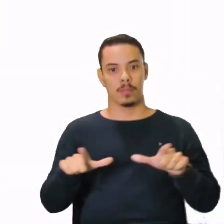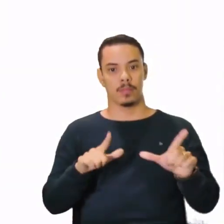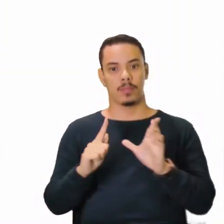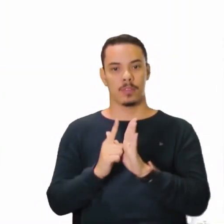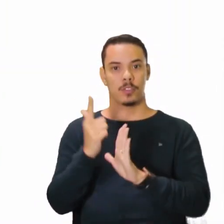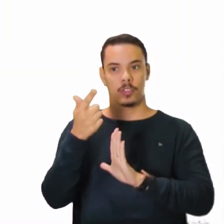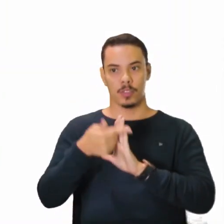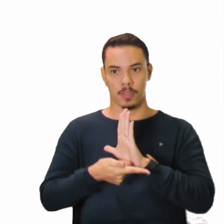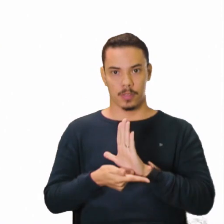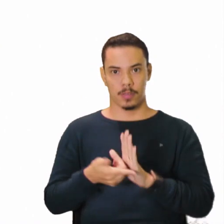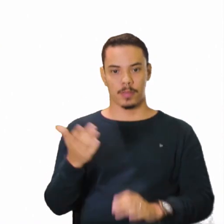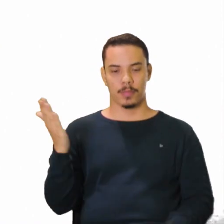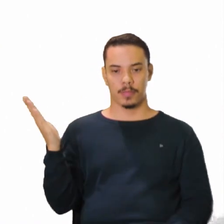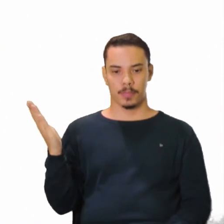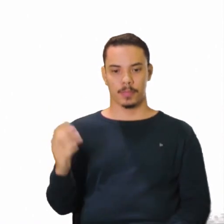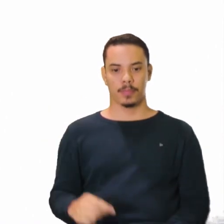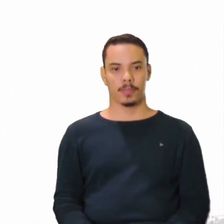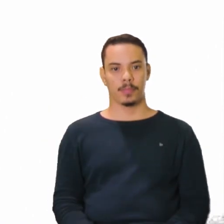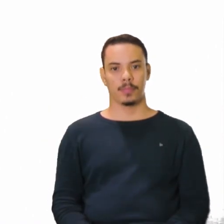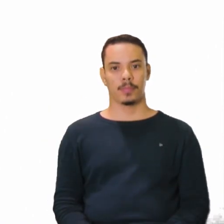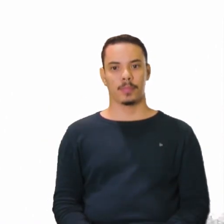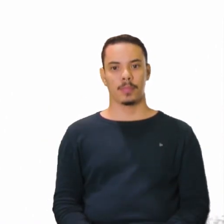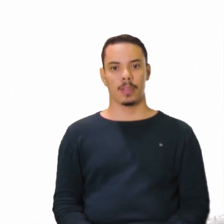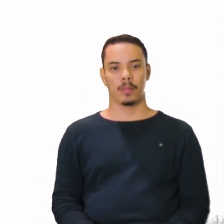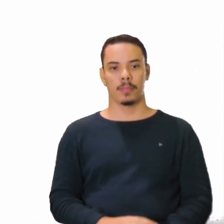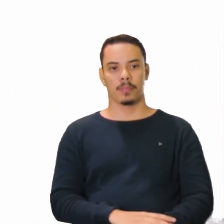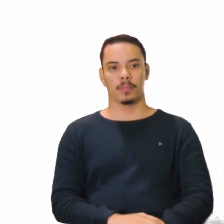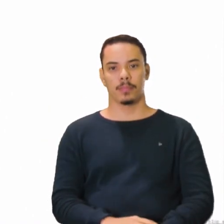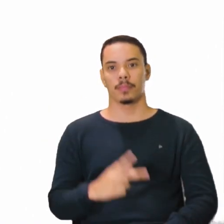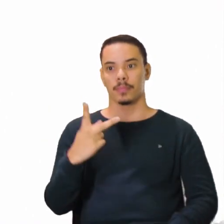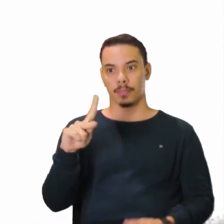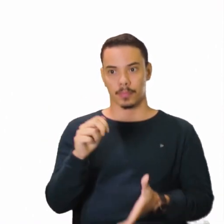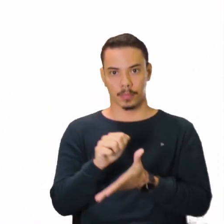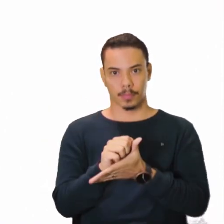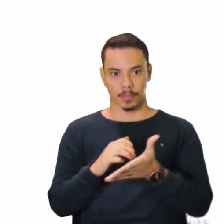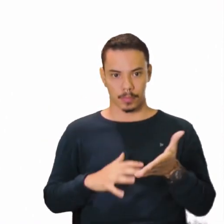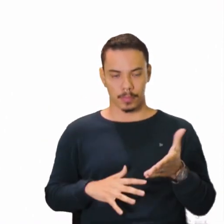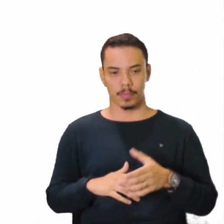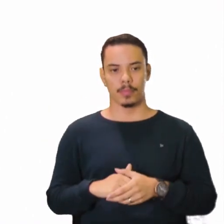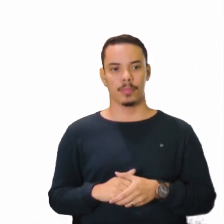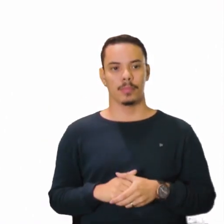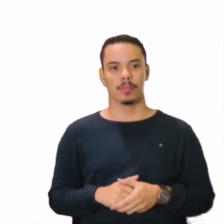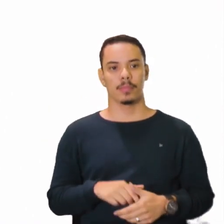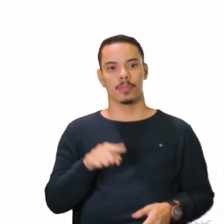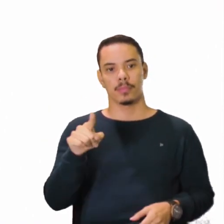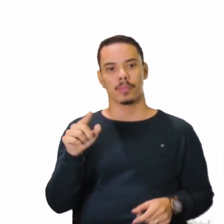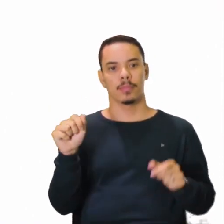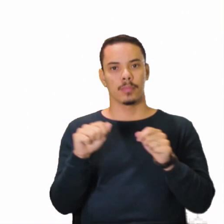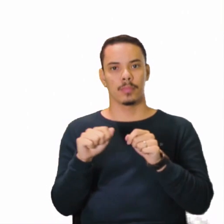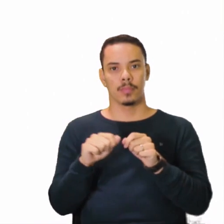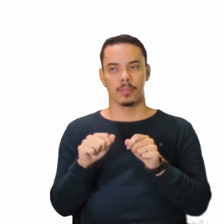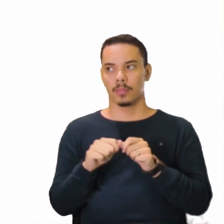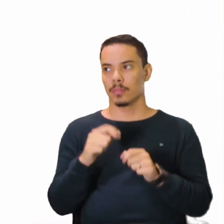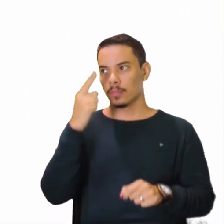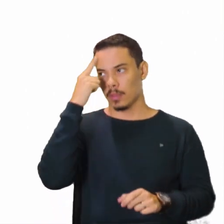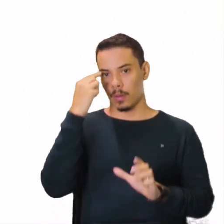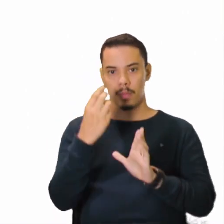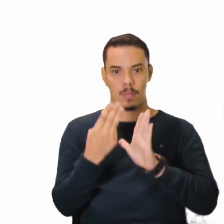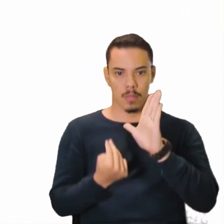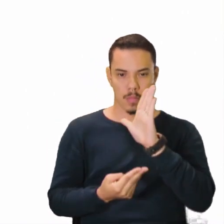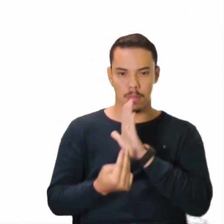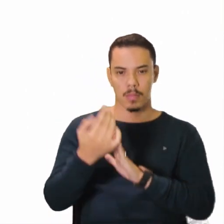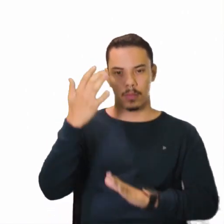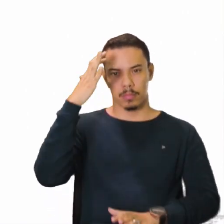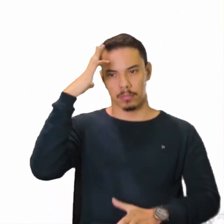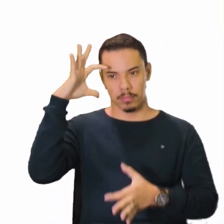Trabalhando Gênero. Vamos aí, então, para a sua atividade. Bem, você vai construir um mapa